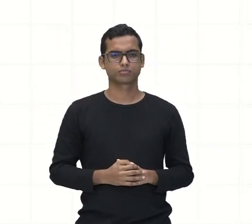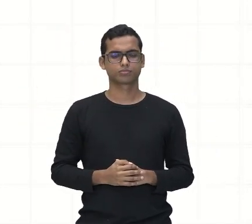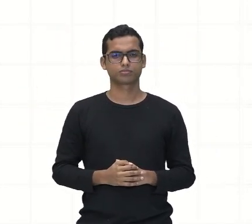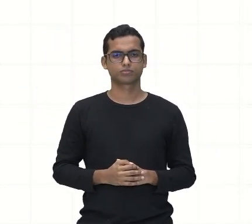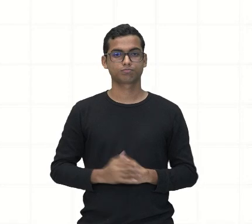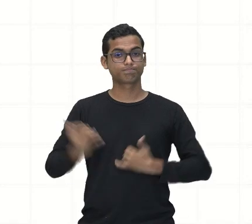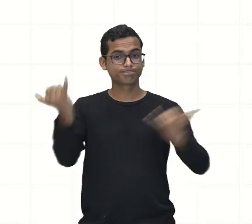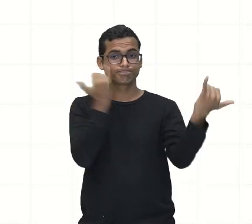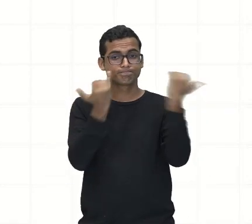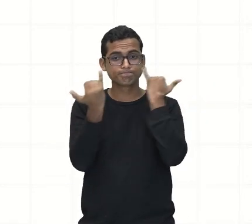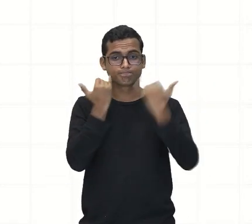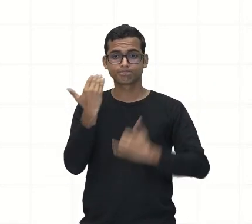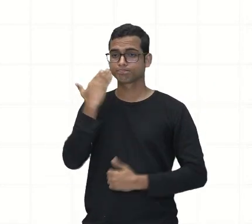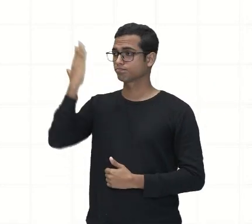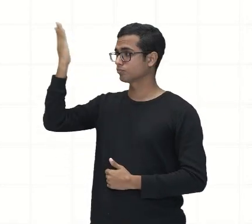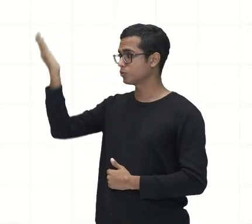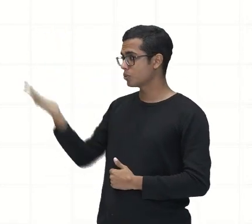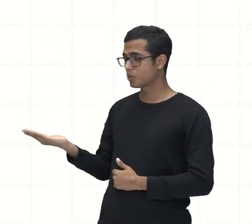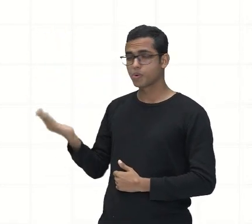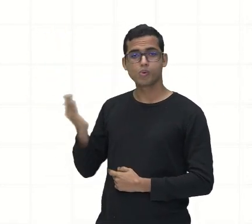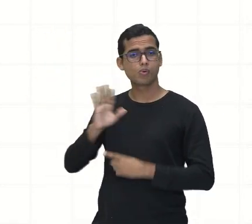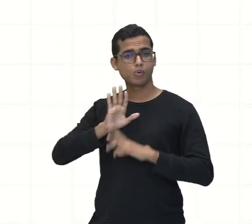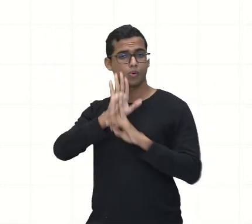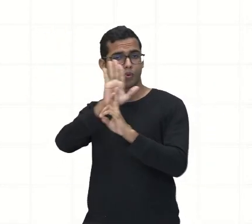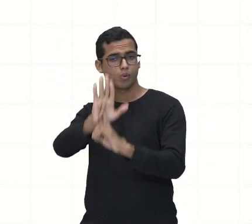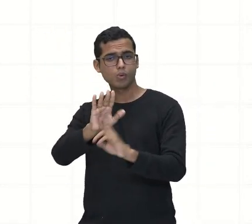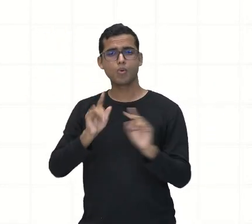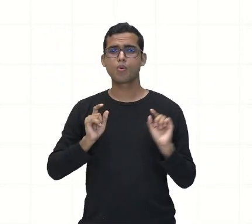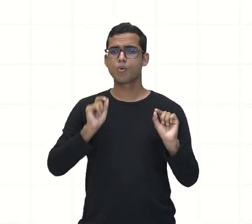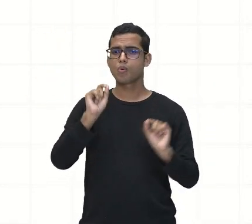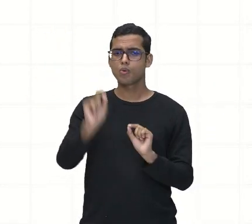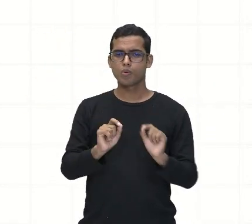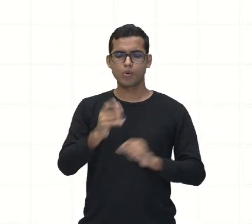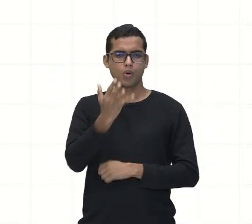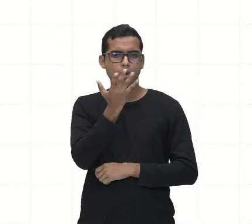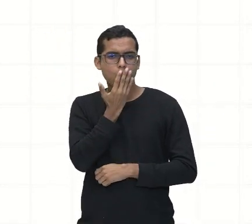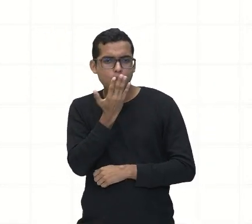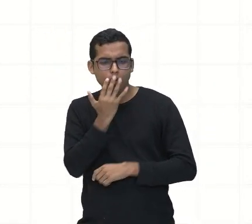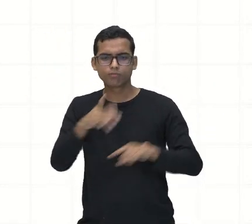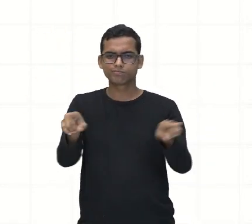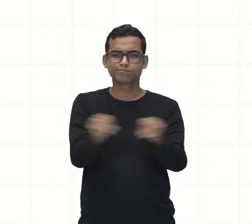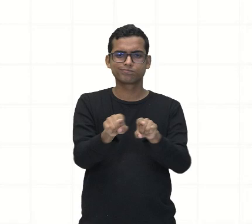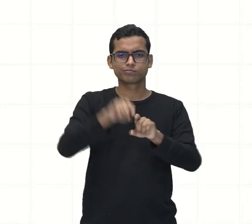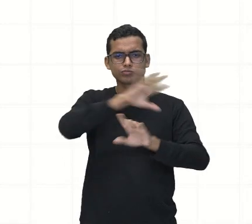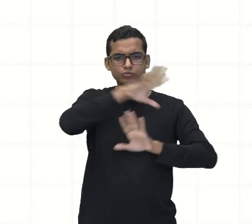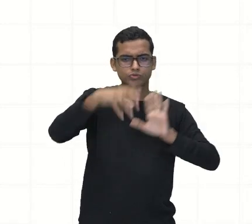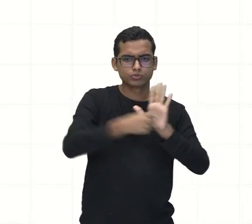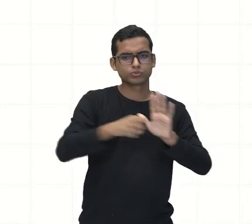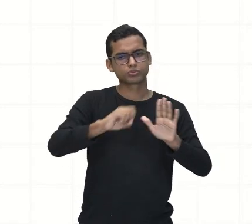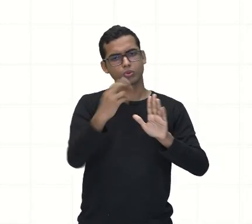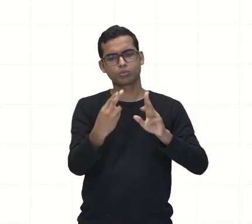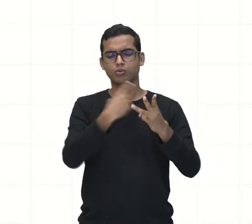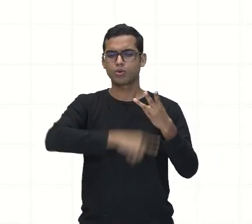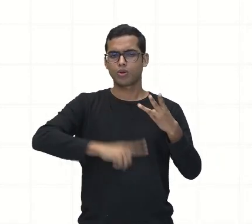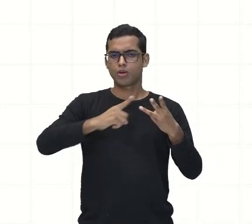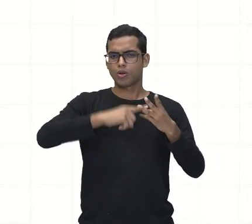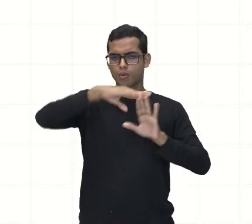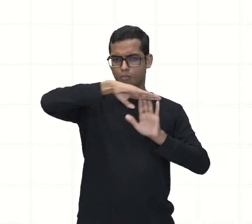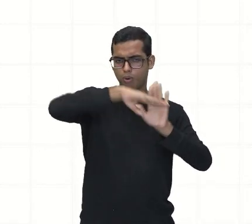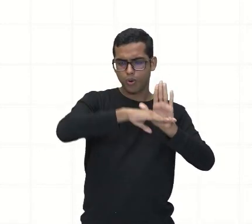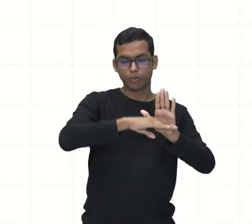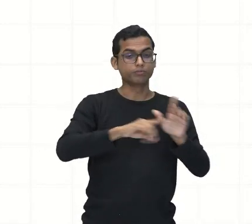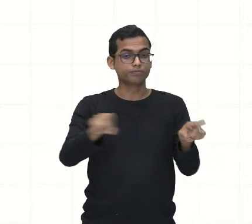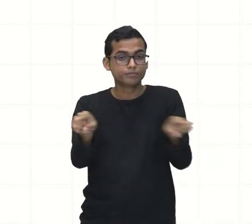Essas informações são geralmente representadas por cores, símbolos ou padrões,